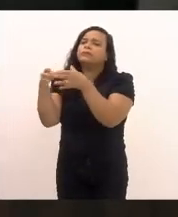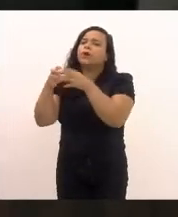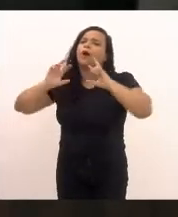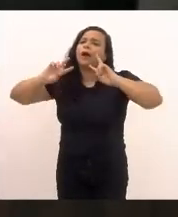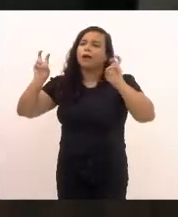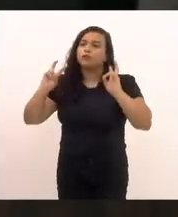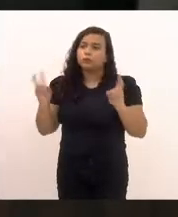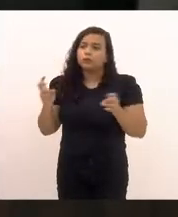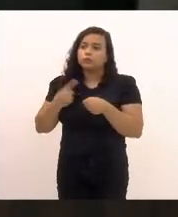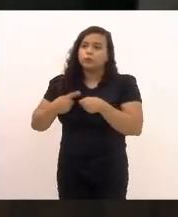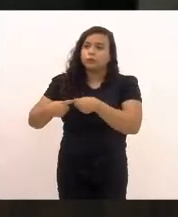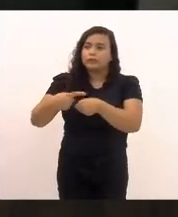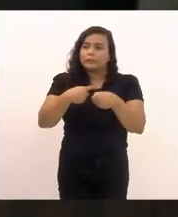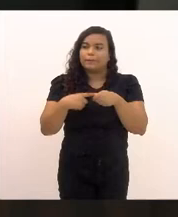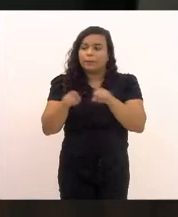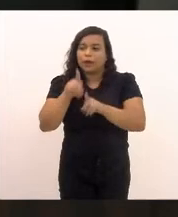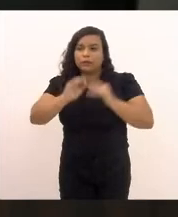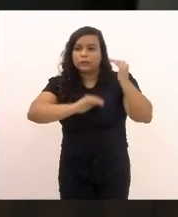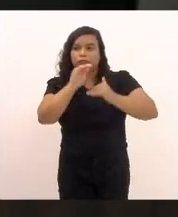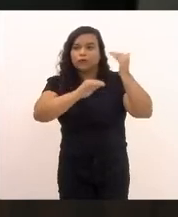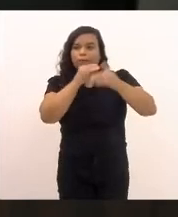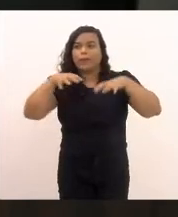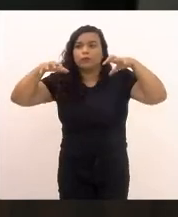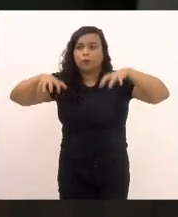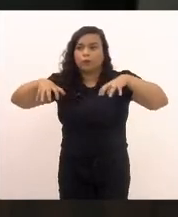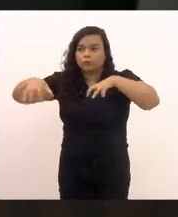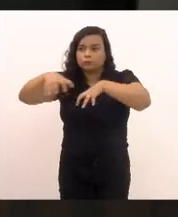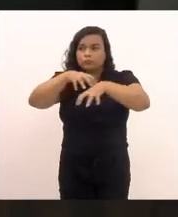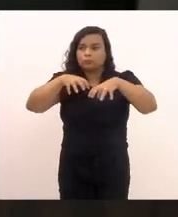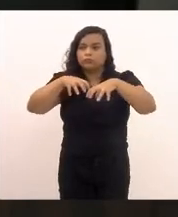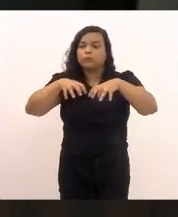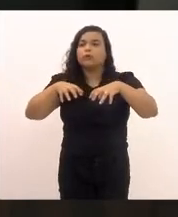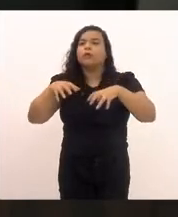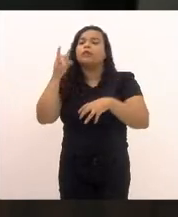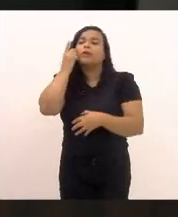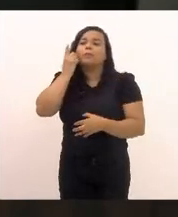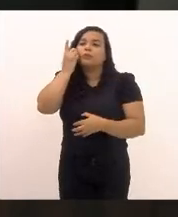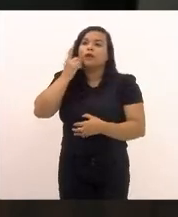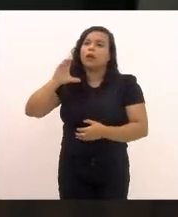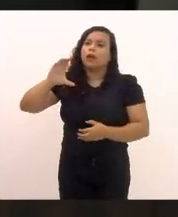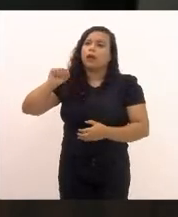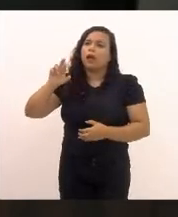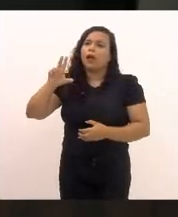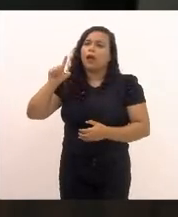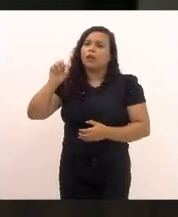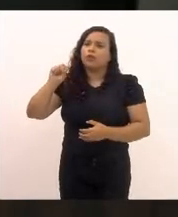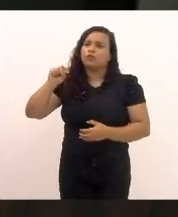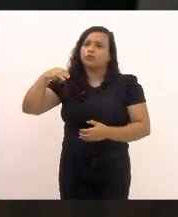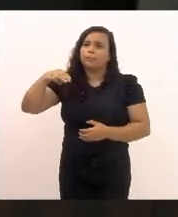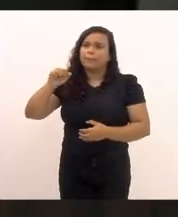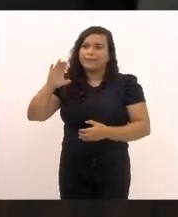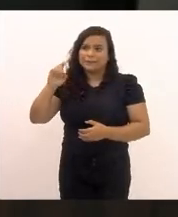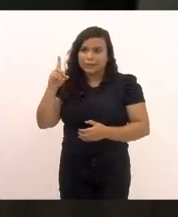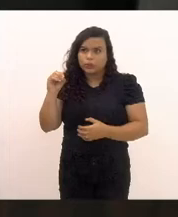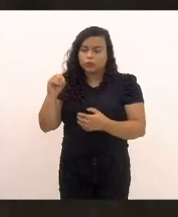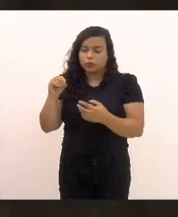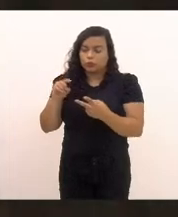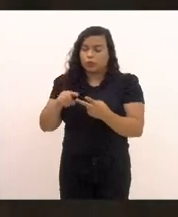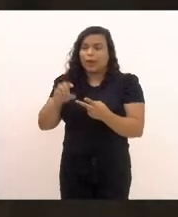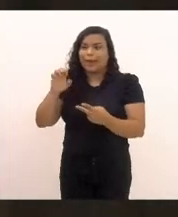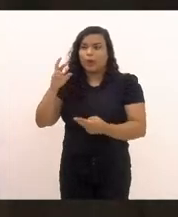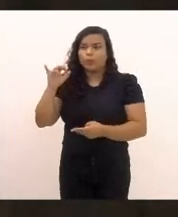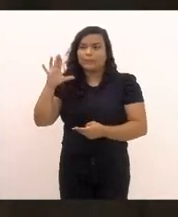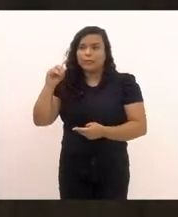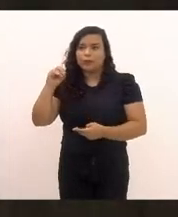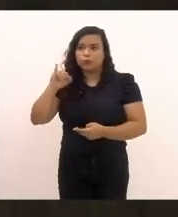Assuntos Municipais e Desenvolvimento Regional, deputado Carlos Macedo. Deputado Eurico Júnior. Senhora